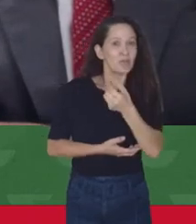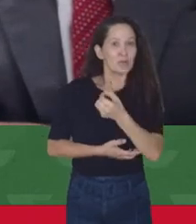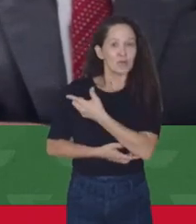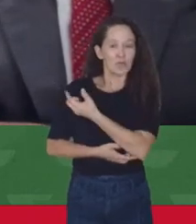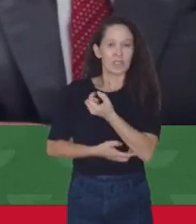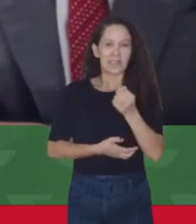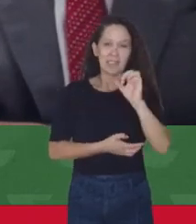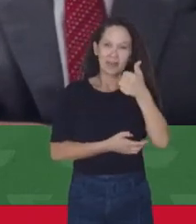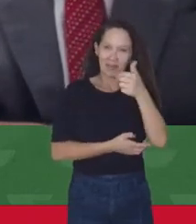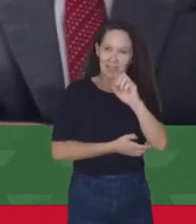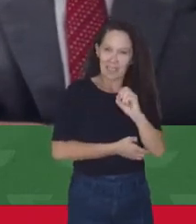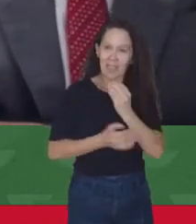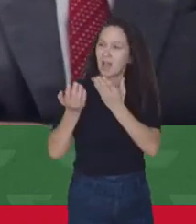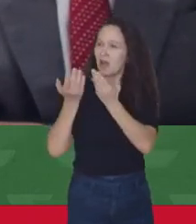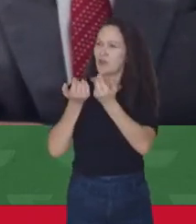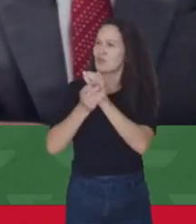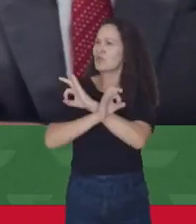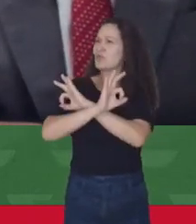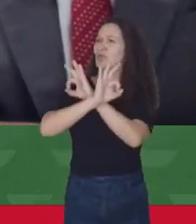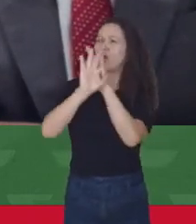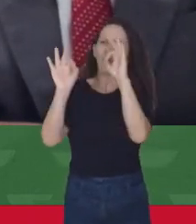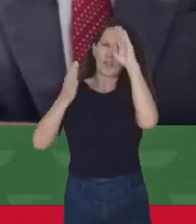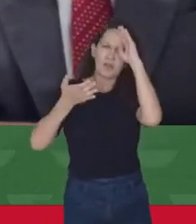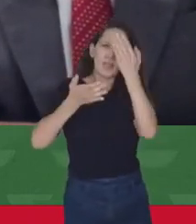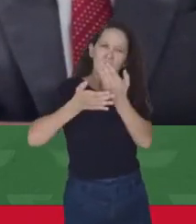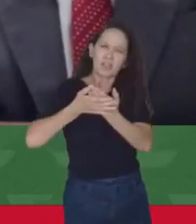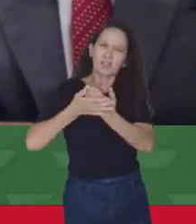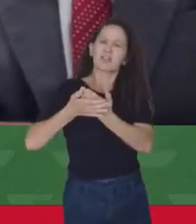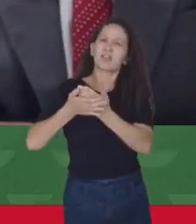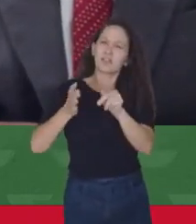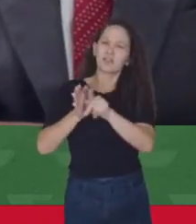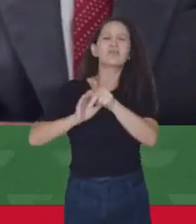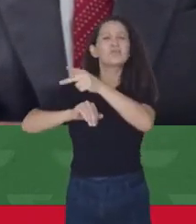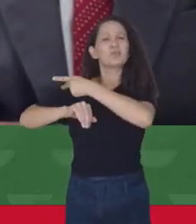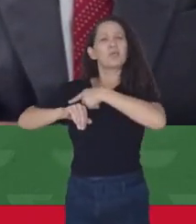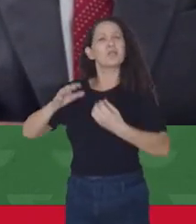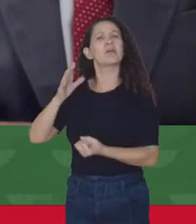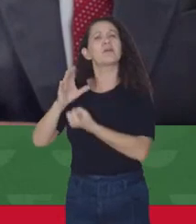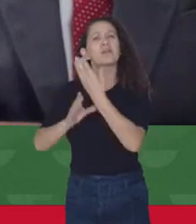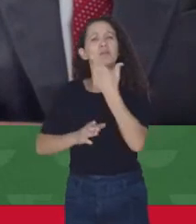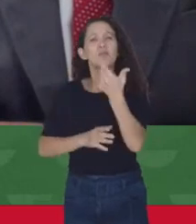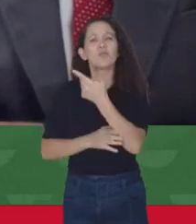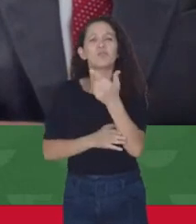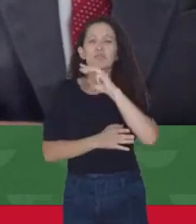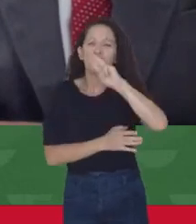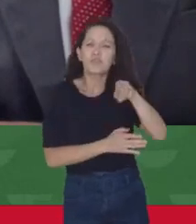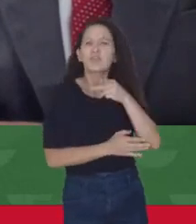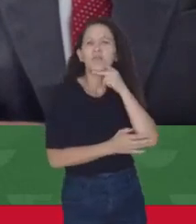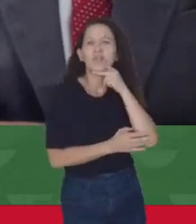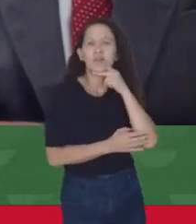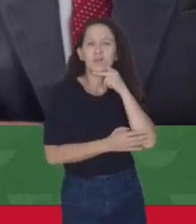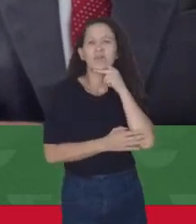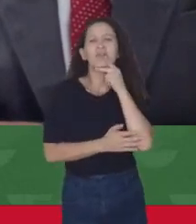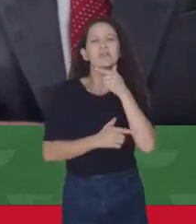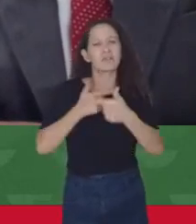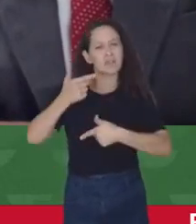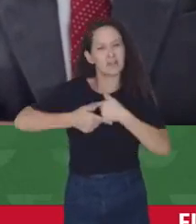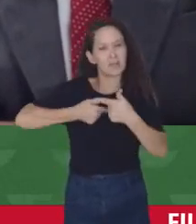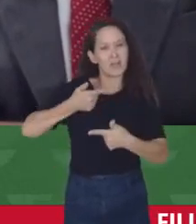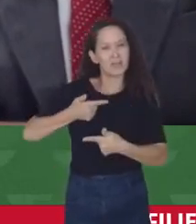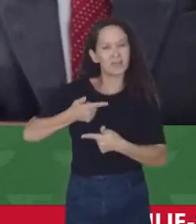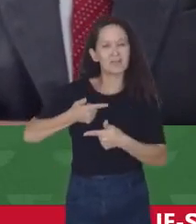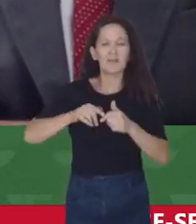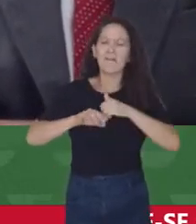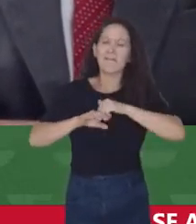sua juventude a mais otimista. Geramos 22 milhões de empregos, colocamos o maior número de jovens, de